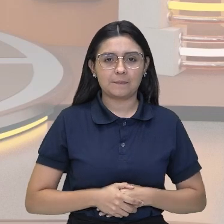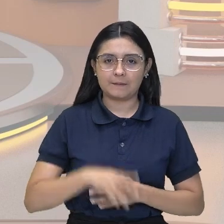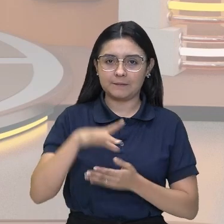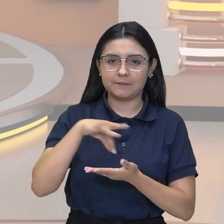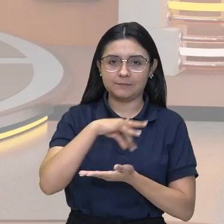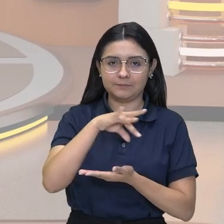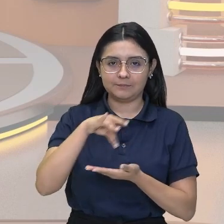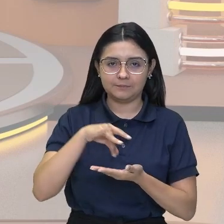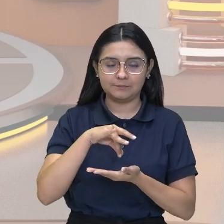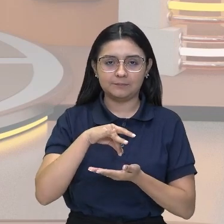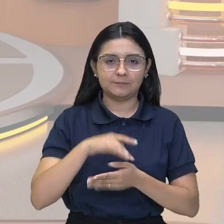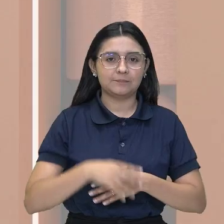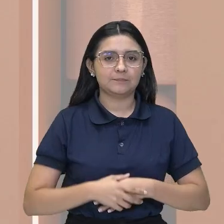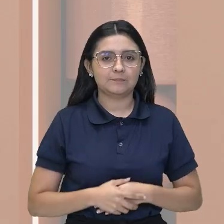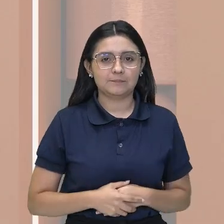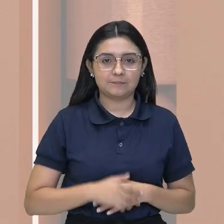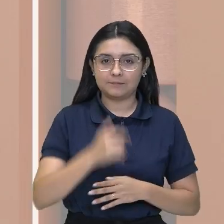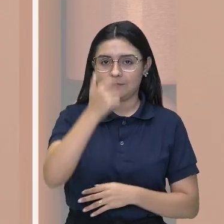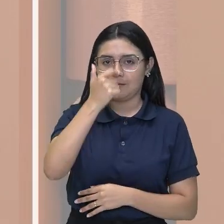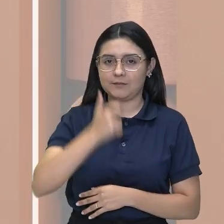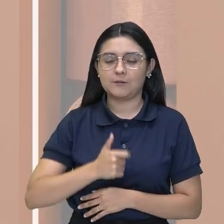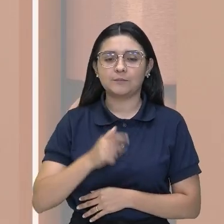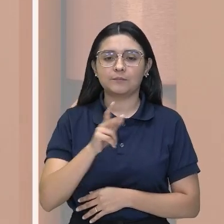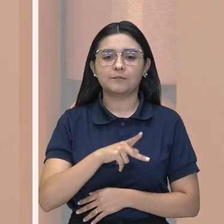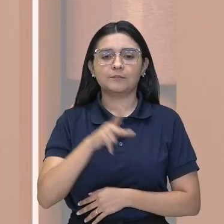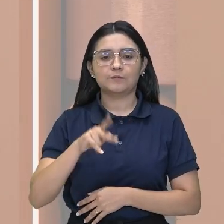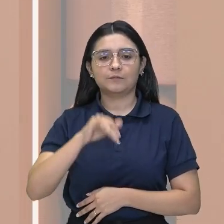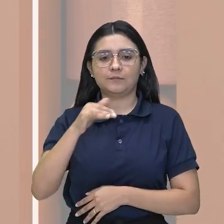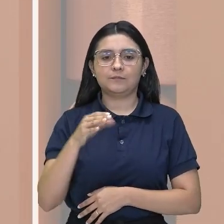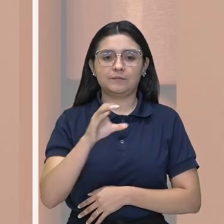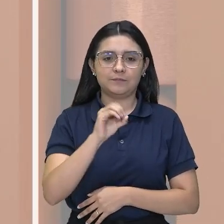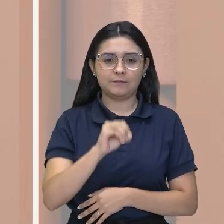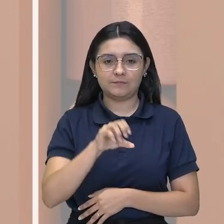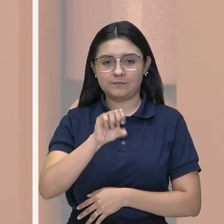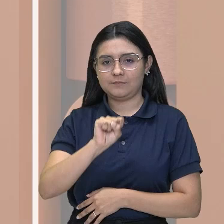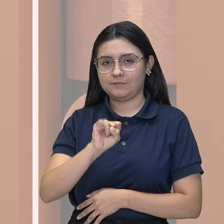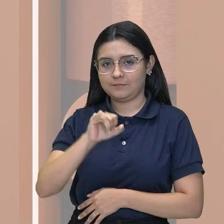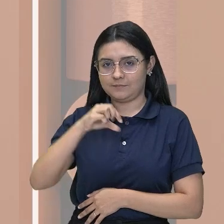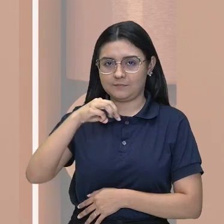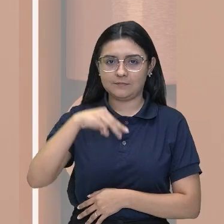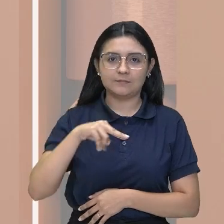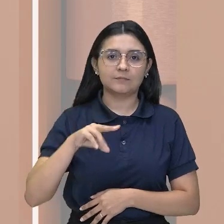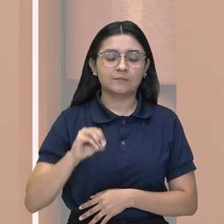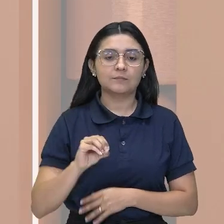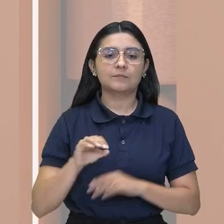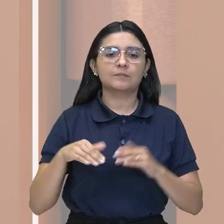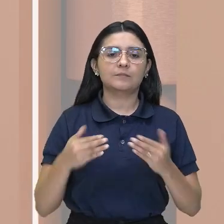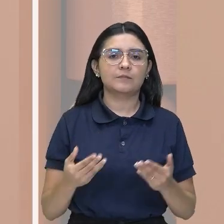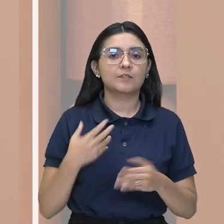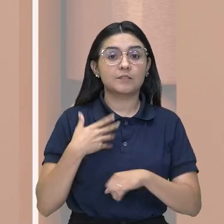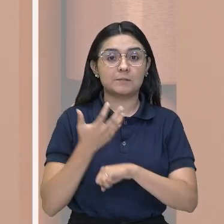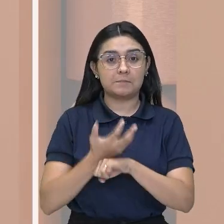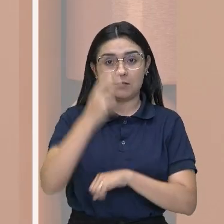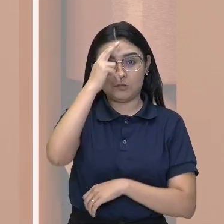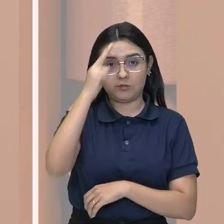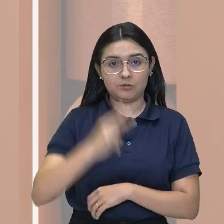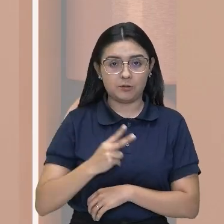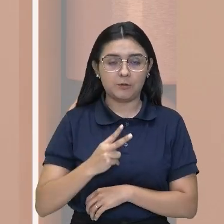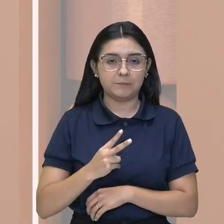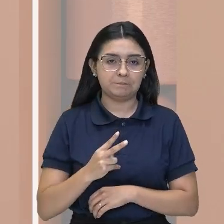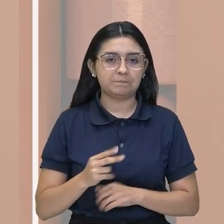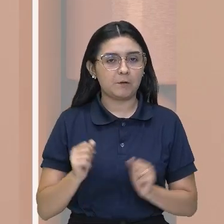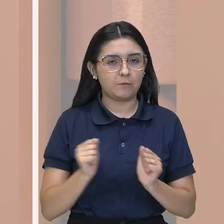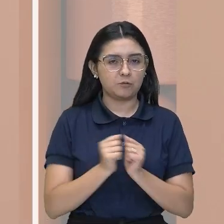Mídia de Educação do Amazonas. Eu sou o professor Josino Malagueta, do componente de História, e vou ficar com vocês aqui nesse